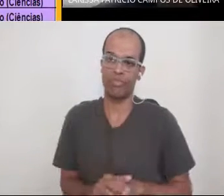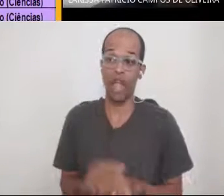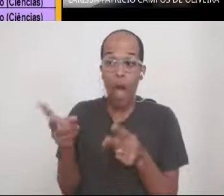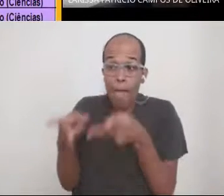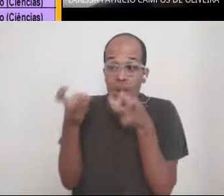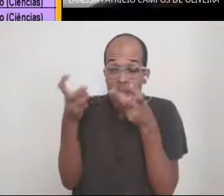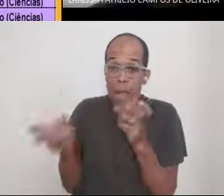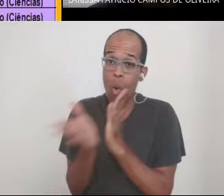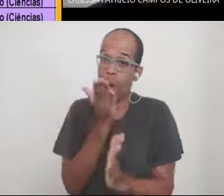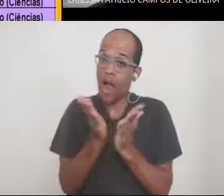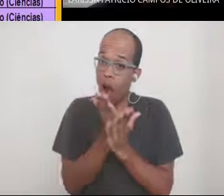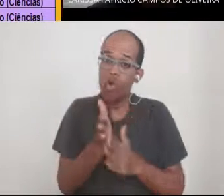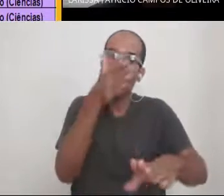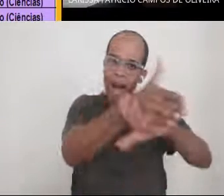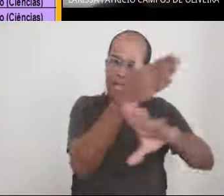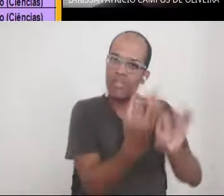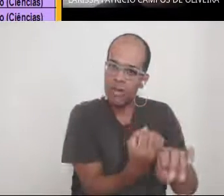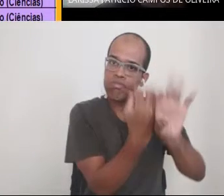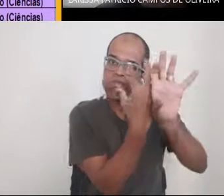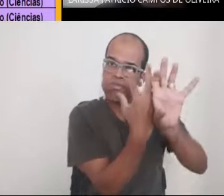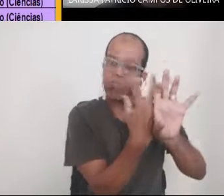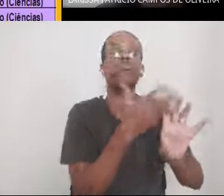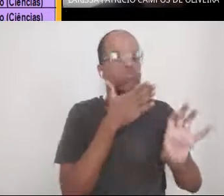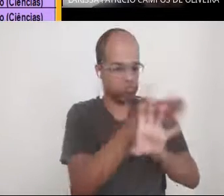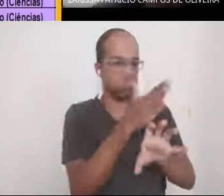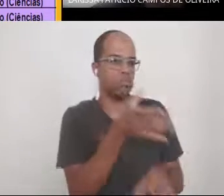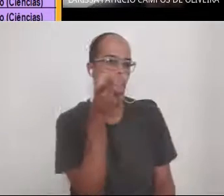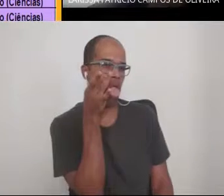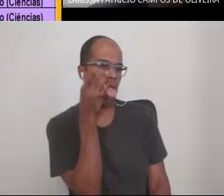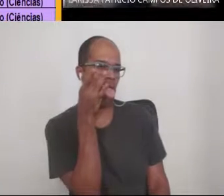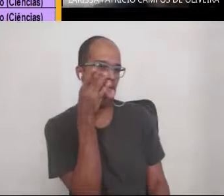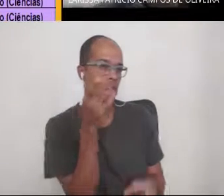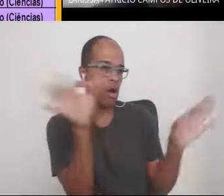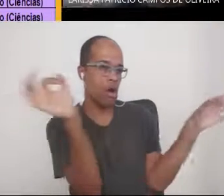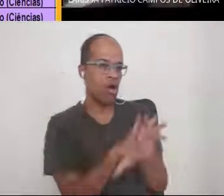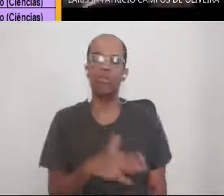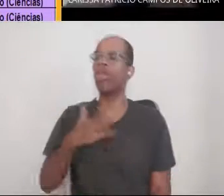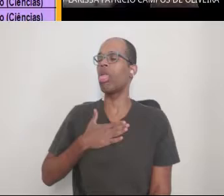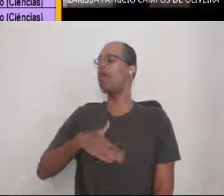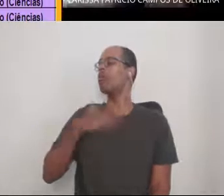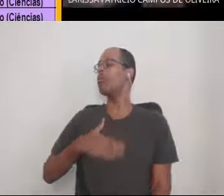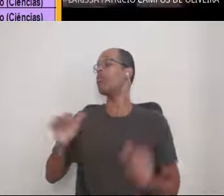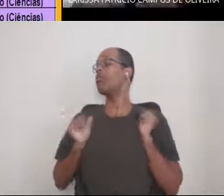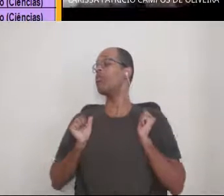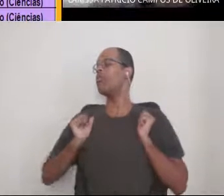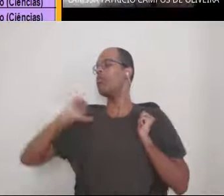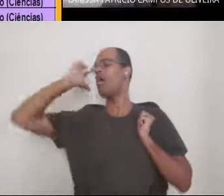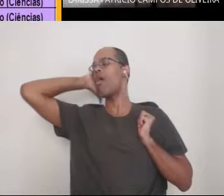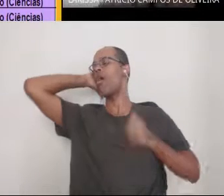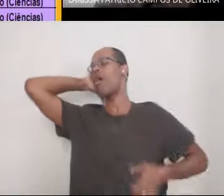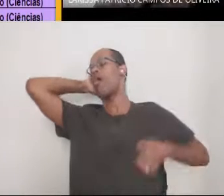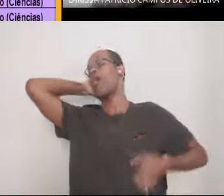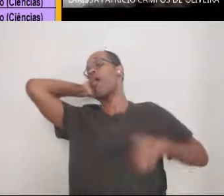as atividades que os professores postam no Google Sala de Aula, tá bom? Então, assim, são duas coisas, entrar no Meet e fazer